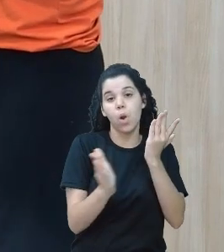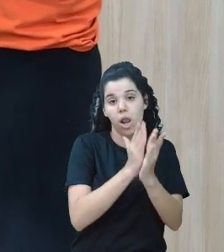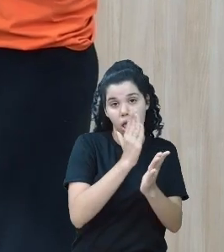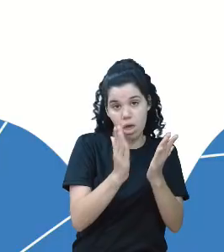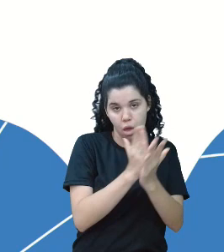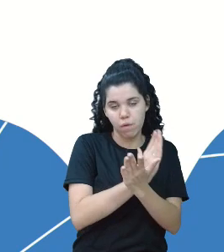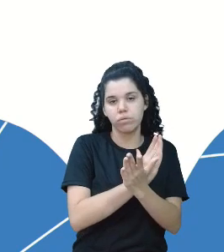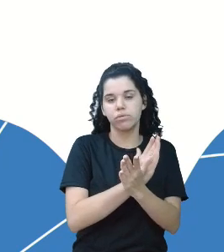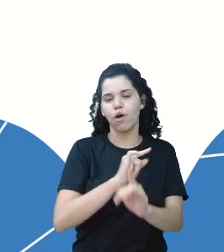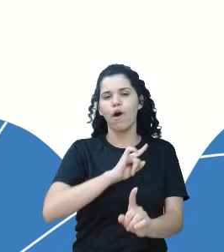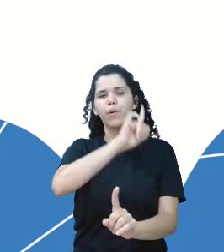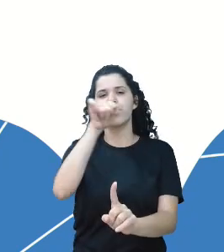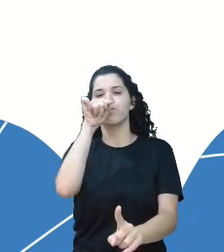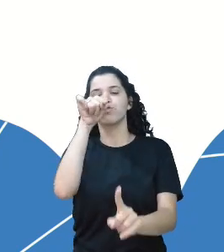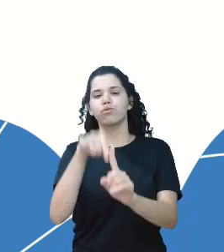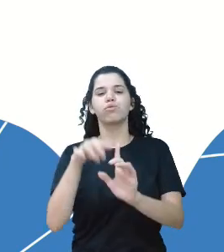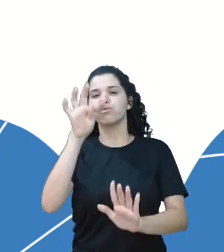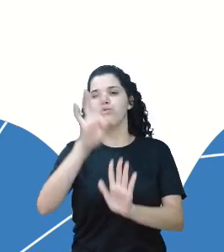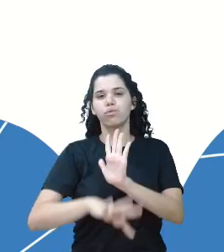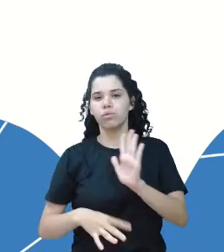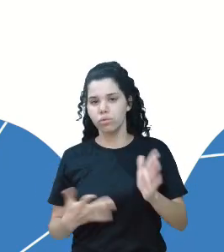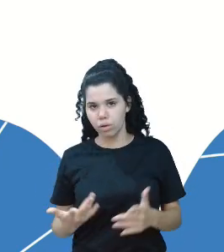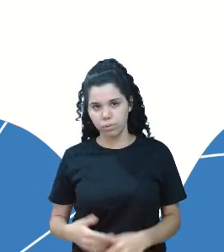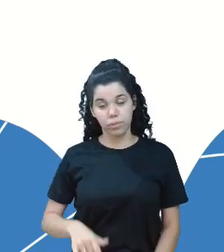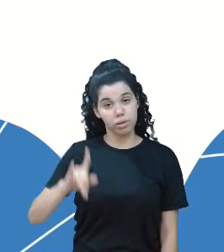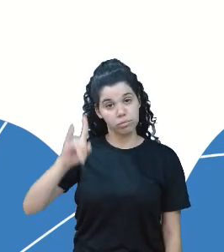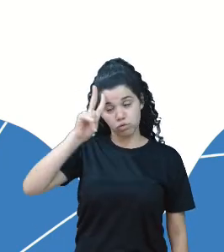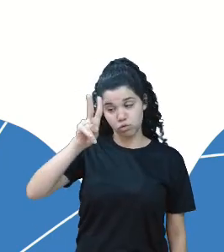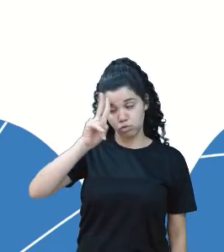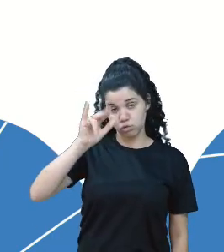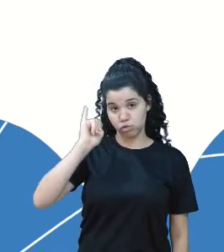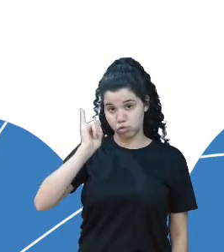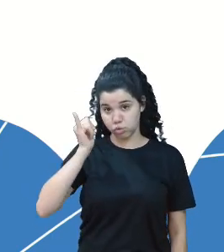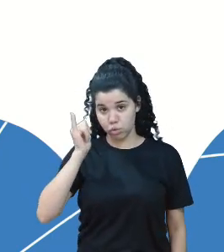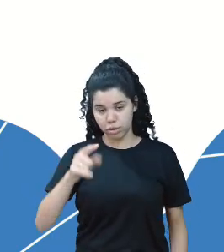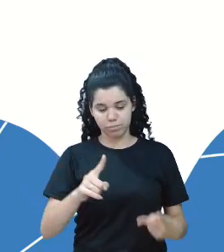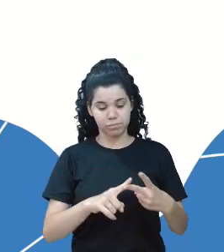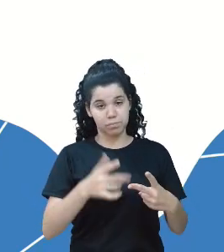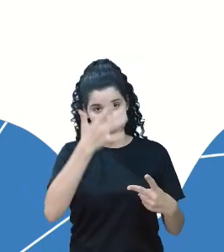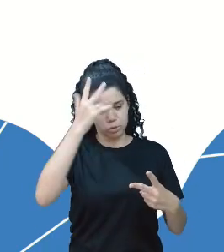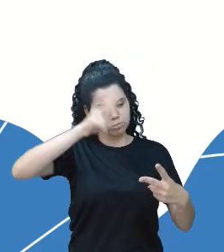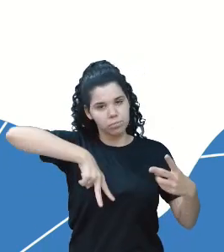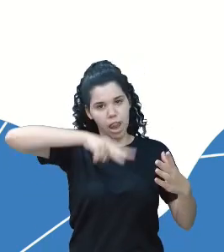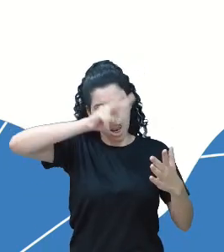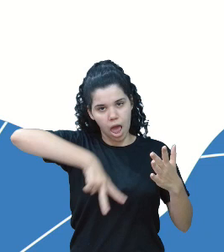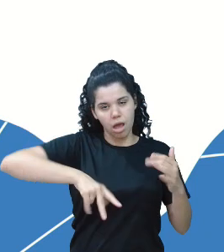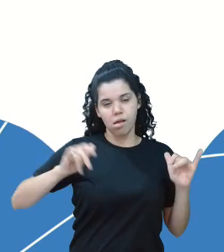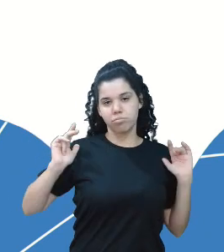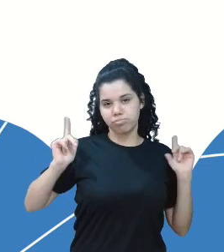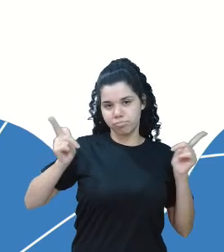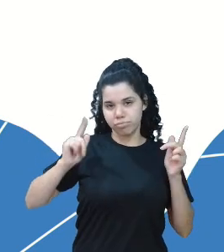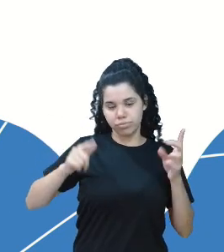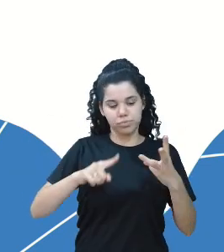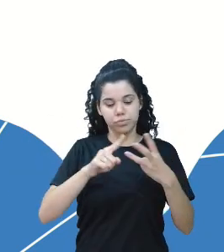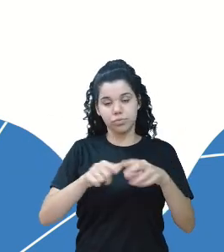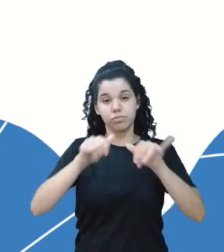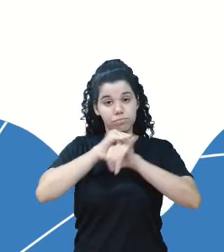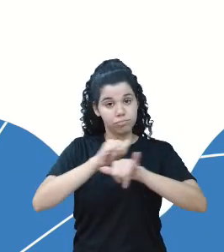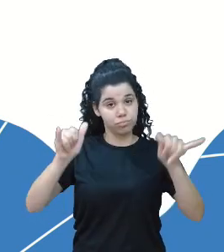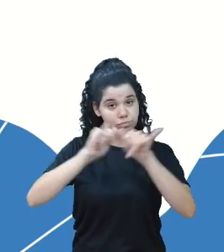ele serve para contar uma história, divertir o leitor, divulgar um